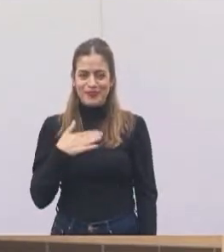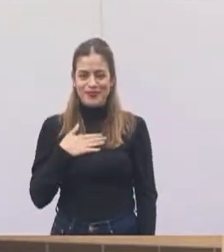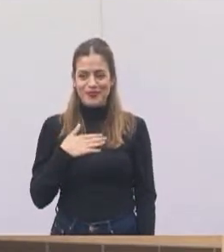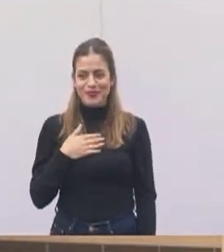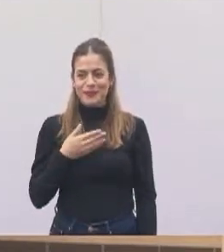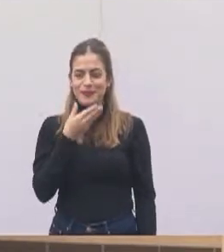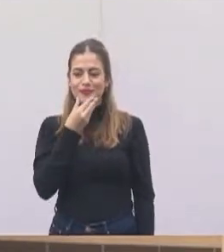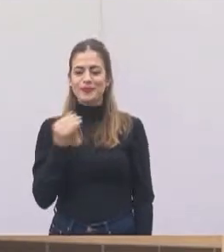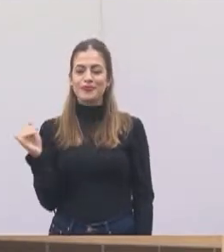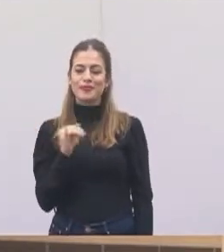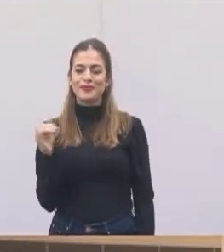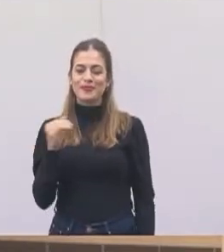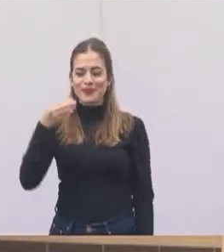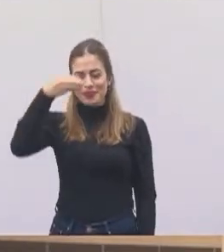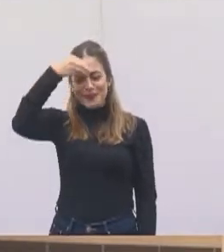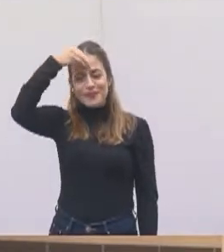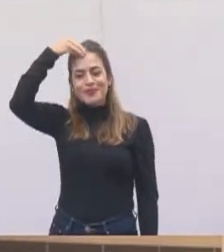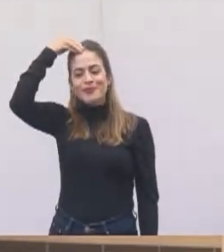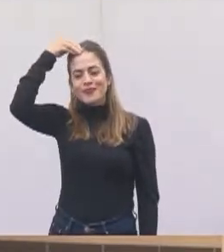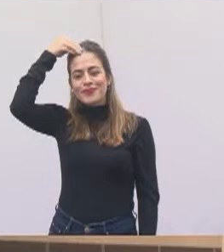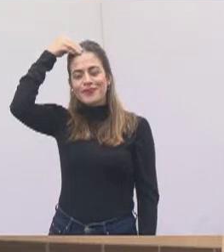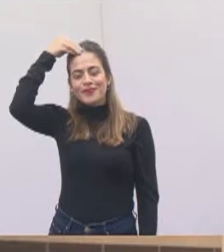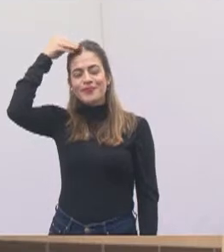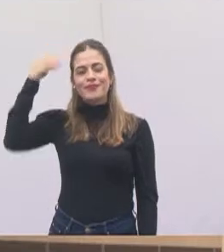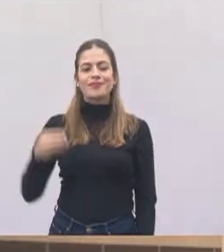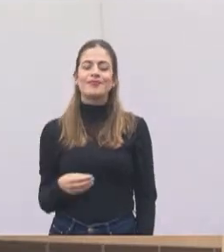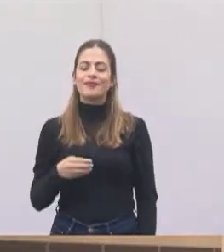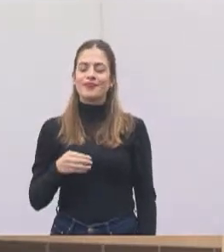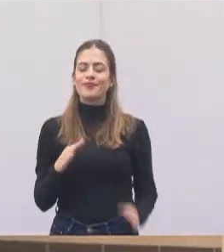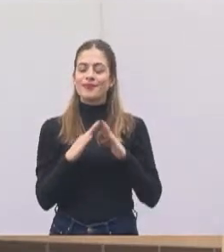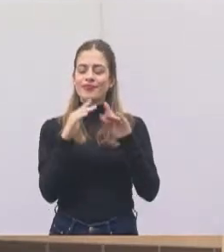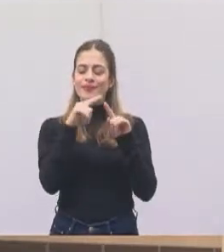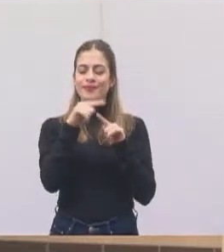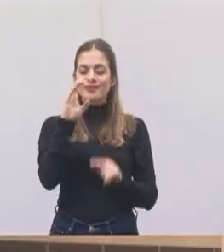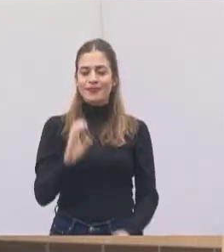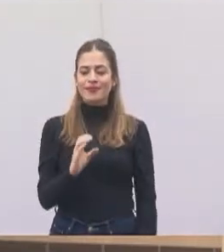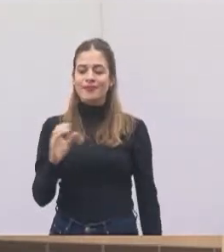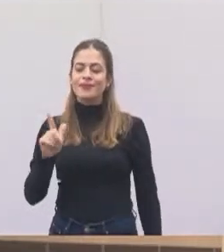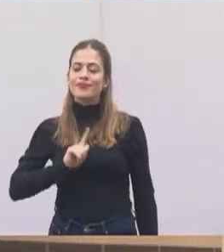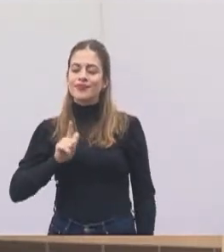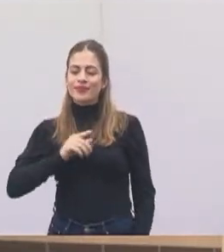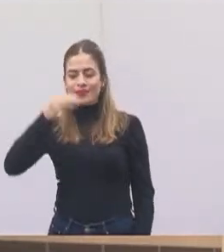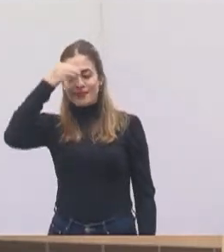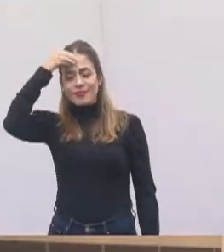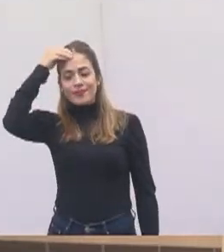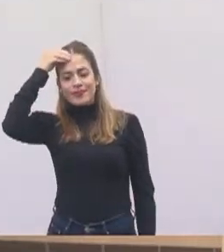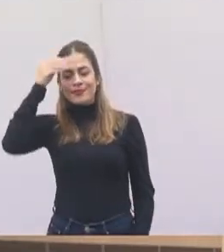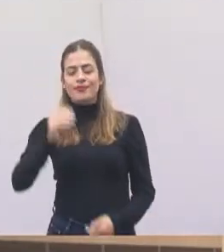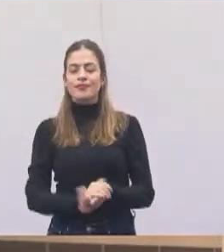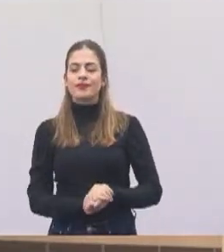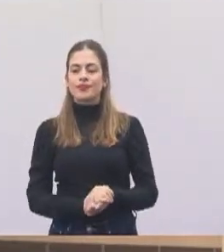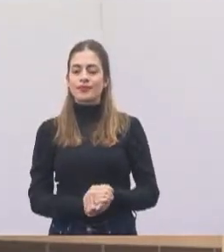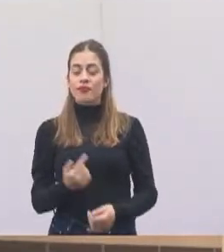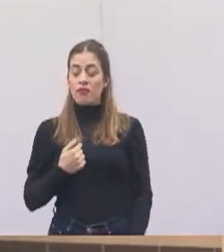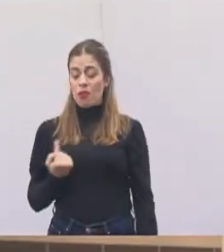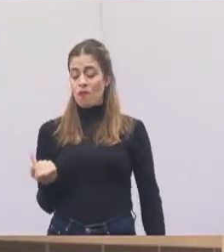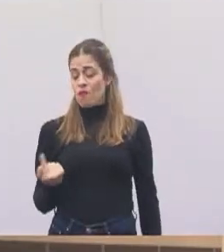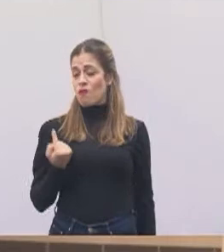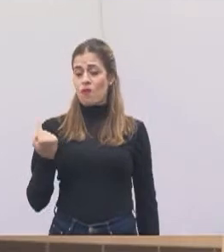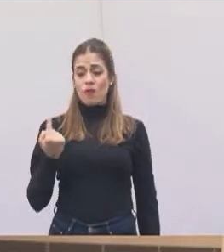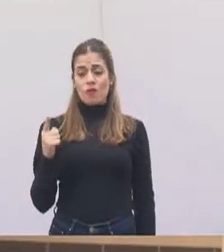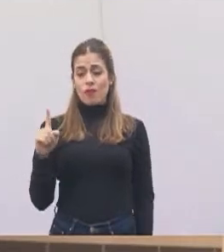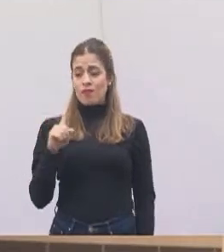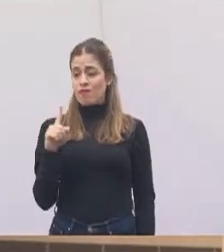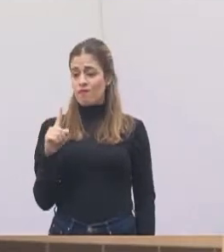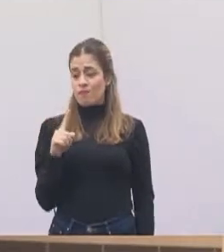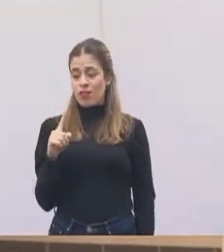um padrinho. Minha irmã tem também lá o padrinho, a madrinha. Eu fui o único que não fui